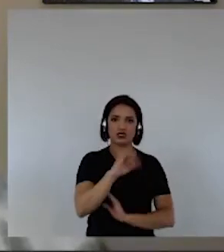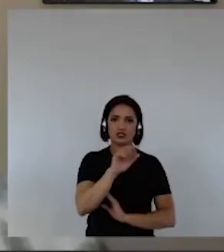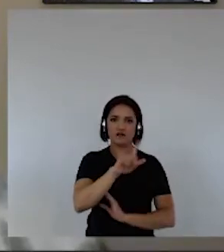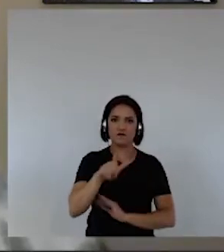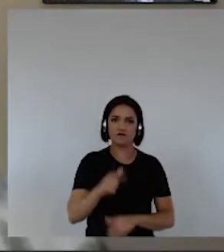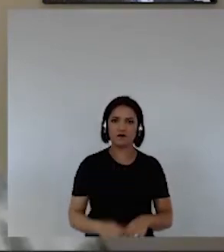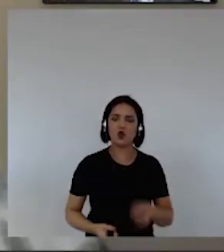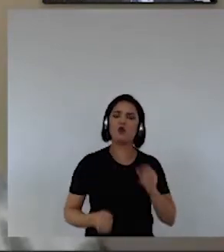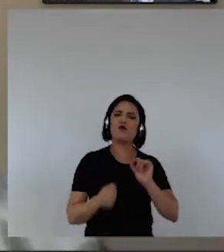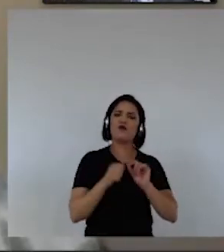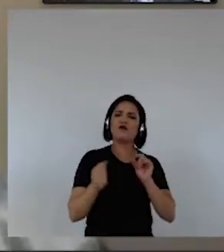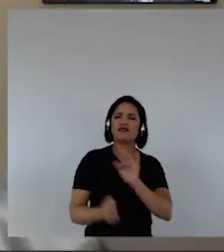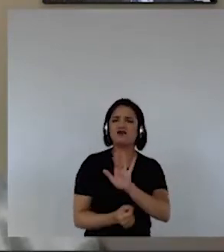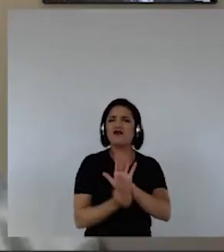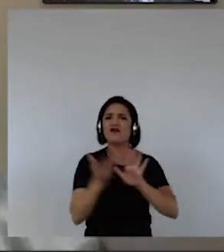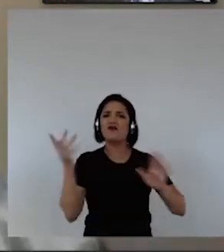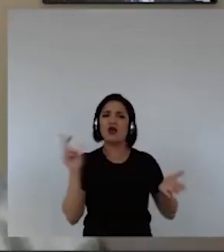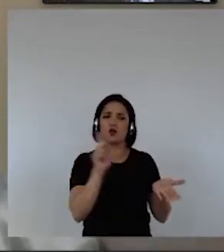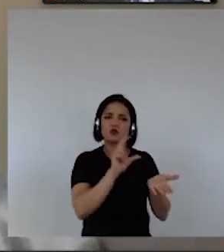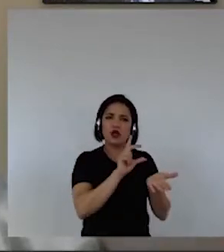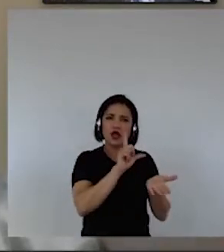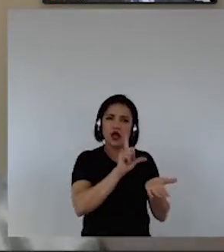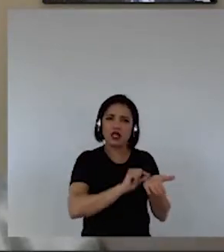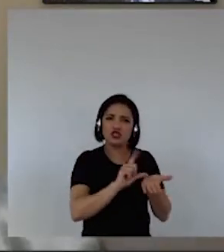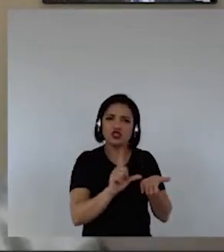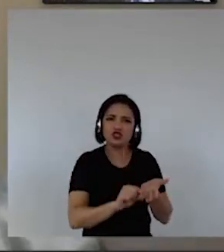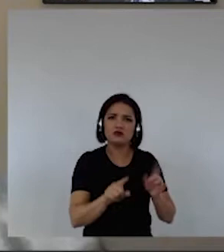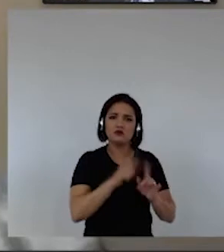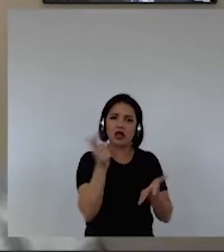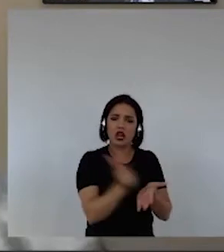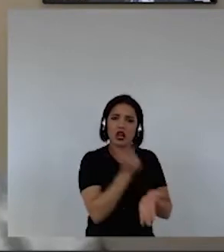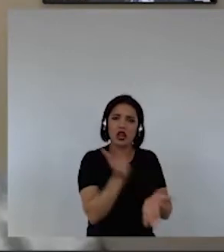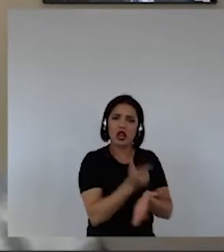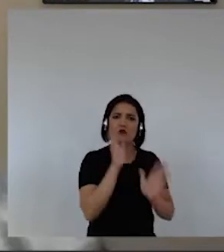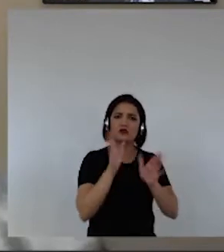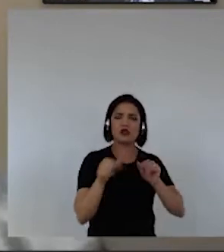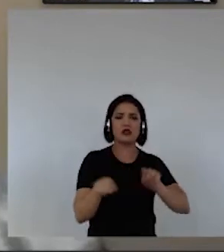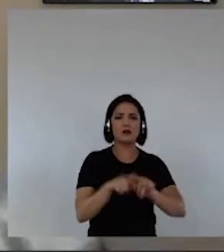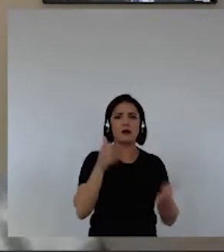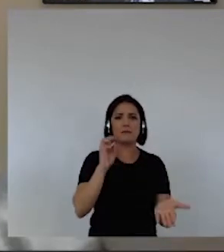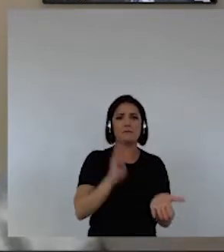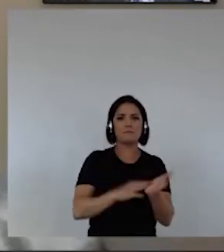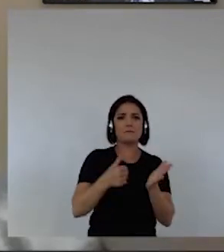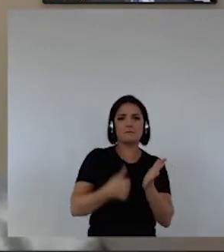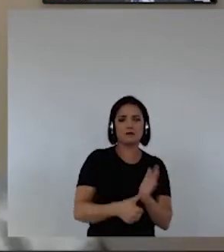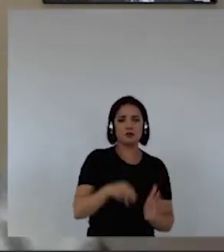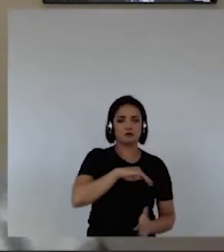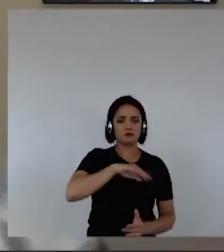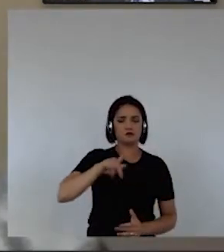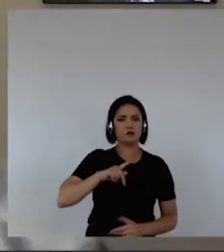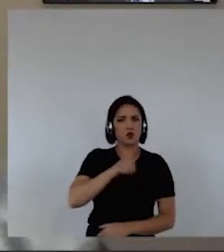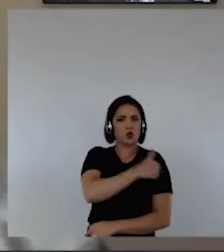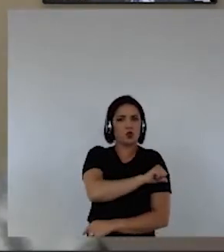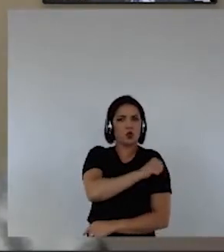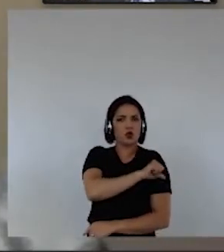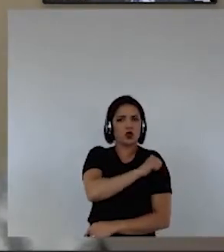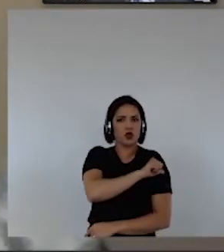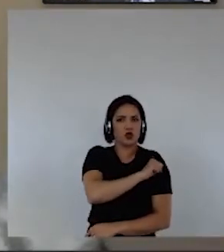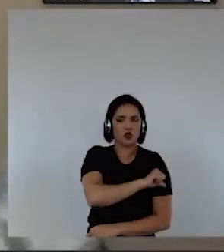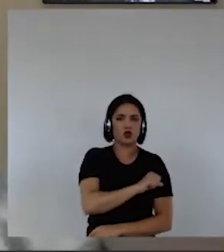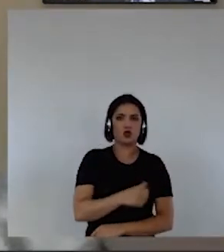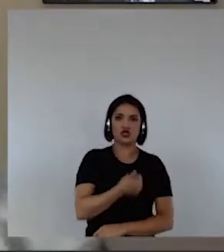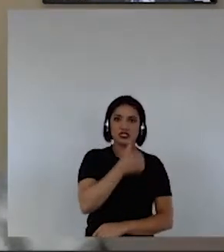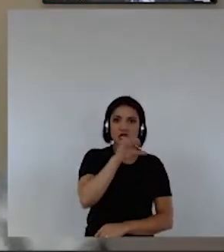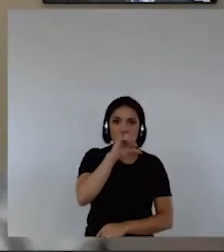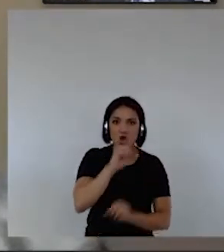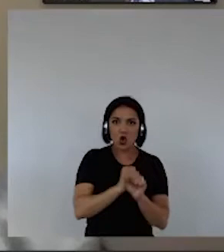autor de diversos artigos e livros publicados, foi membro do Ministério Público do Estado do Rio de Janeiro por 19